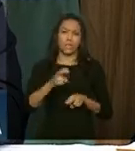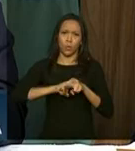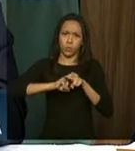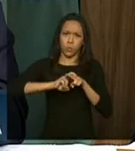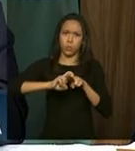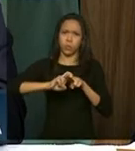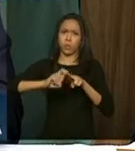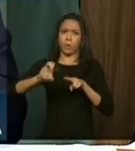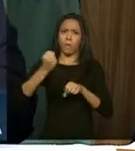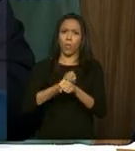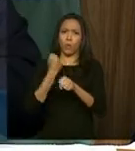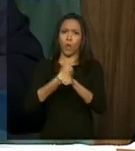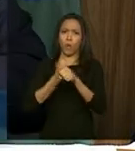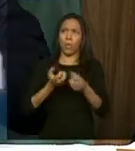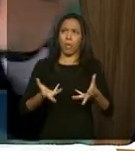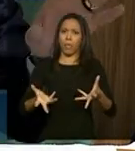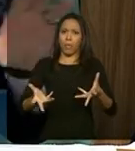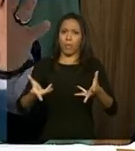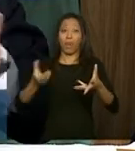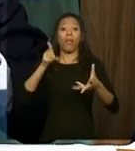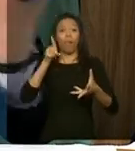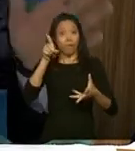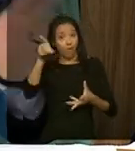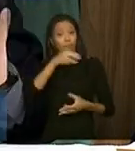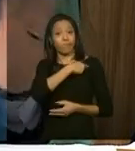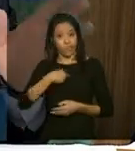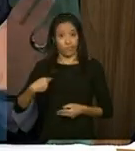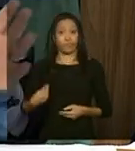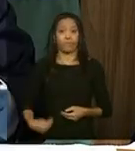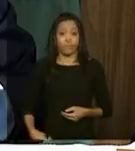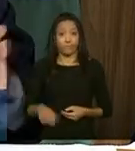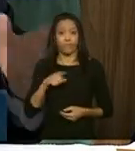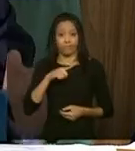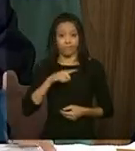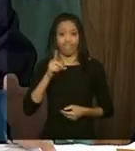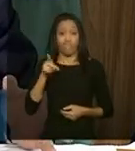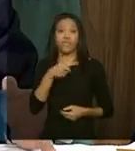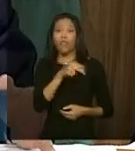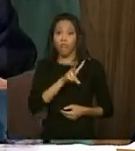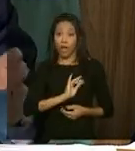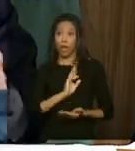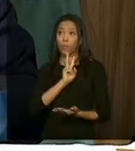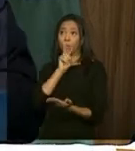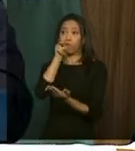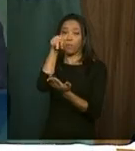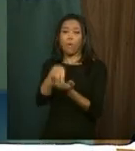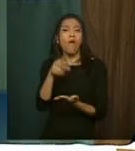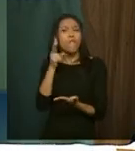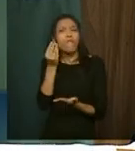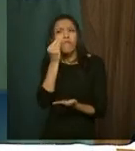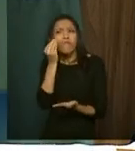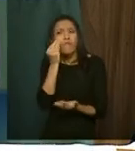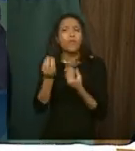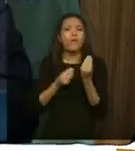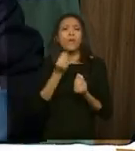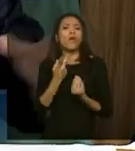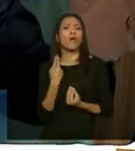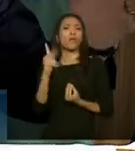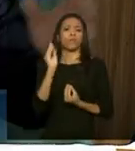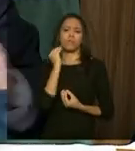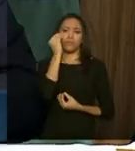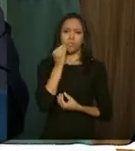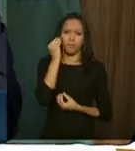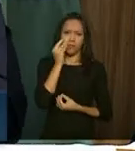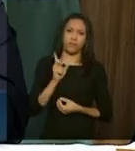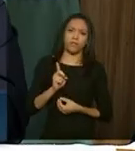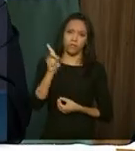investimentos em ferrovias, e especialmente a ferrovia transcontinental bioceânica, junto com o Peru, para nós desaguarmos toda